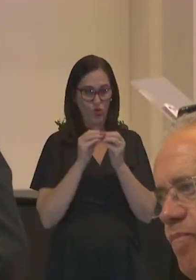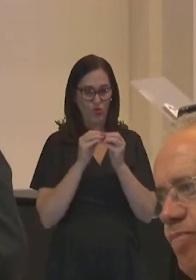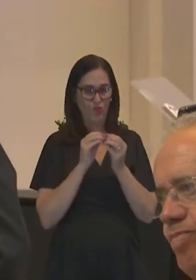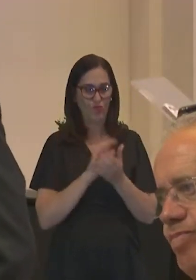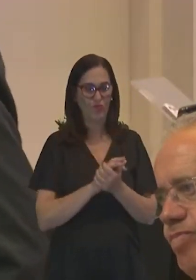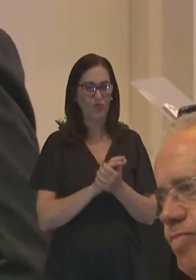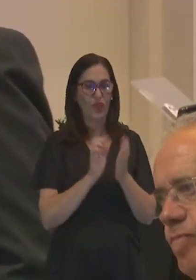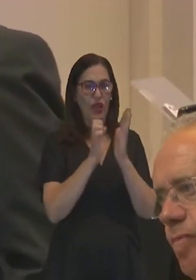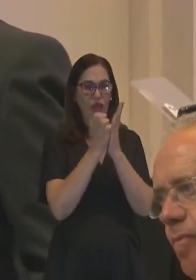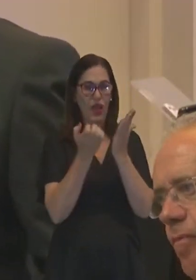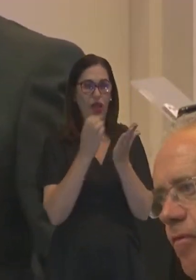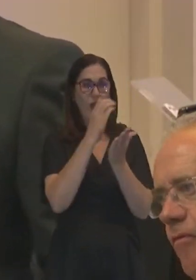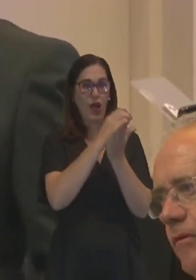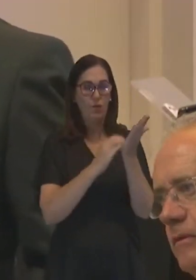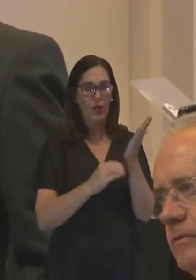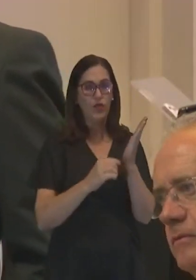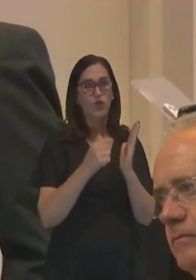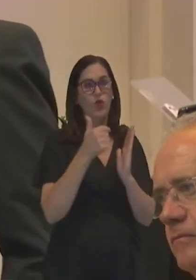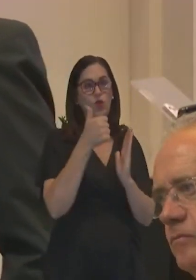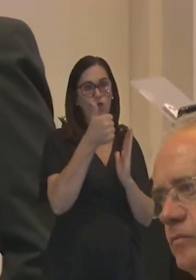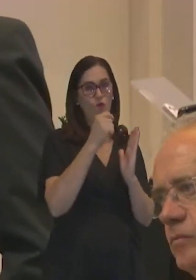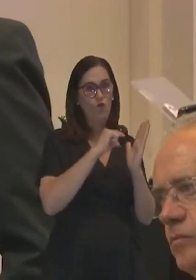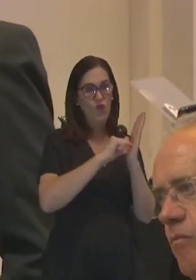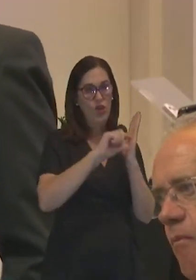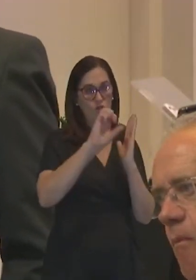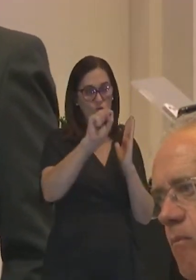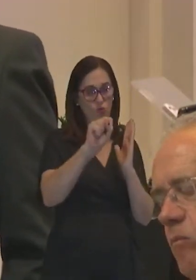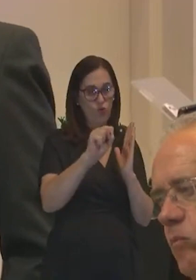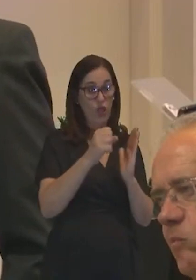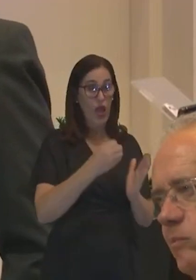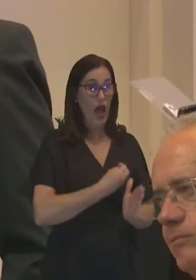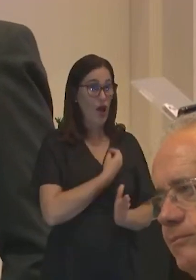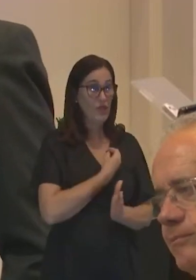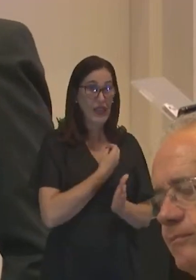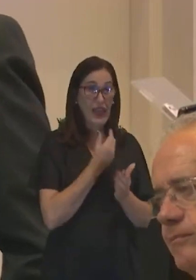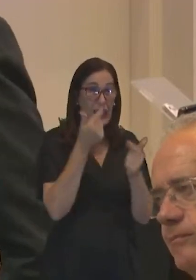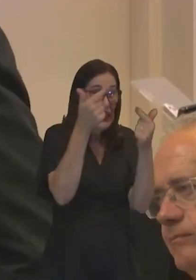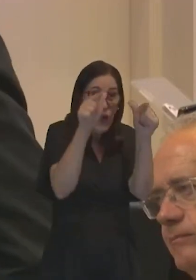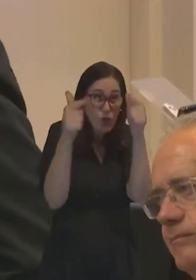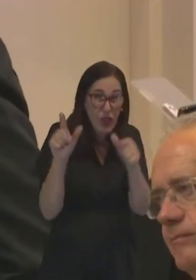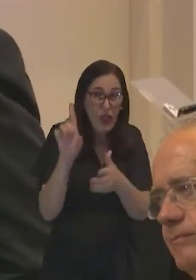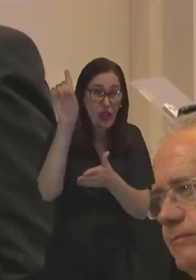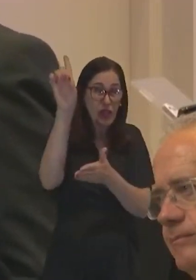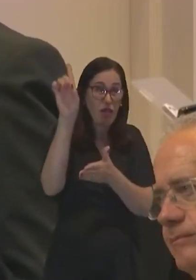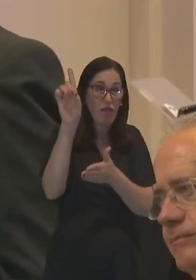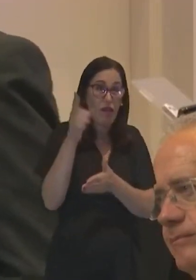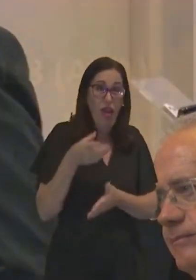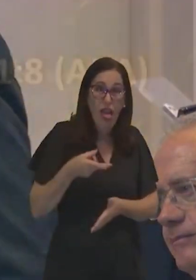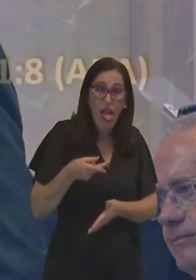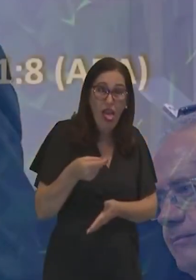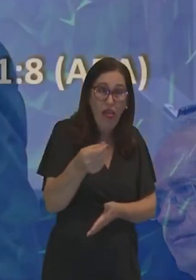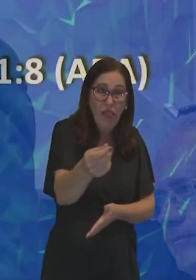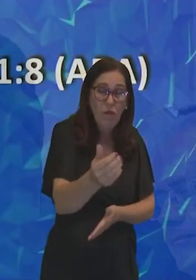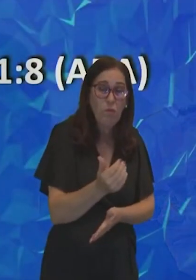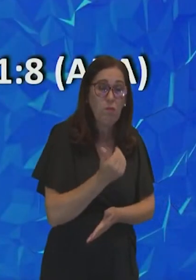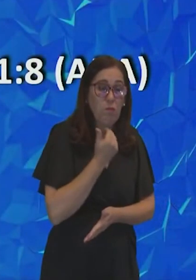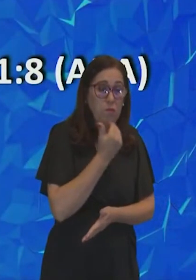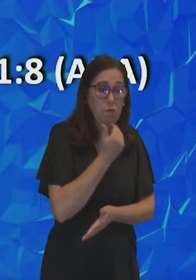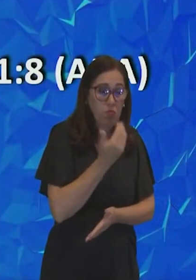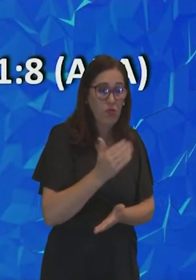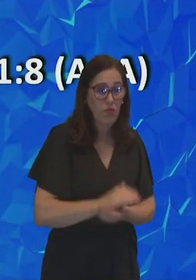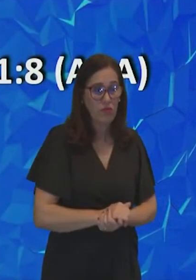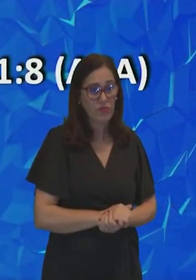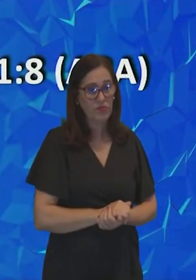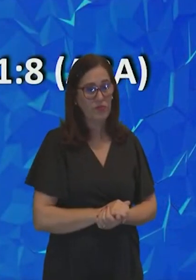em Eclesiastes 1, verso 8. A vida sem Deus, ela é uma eterna mesmice. E